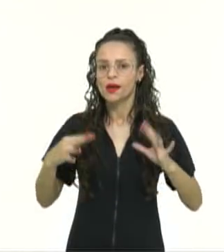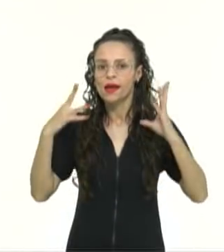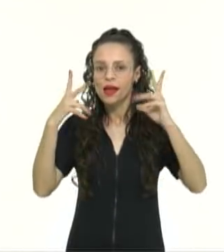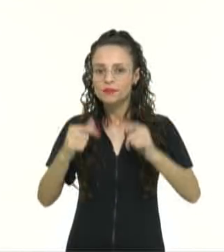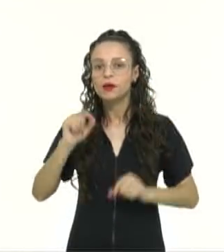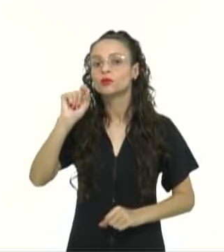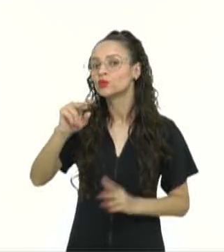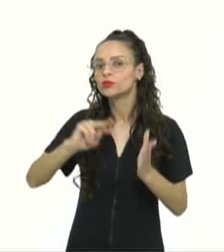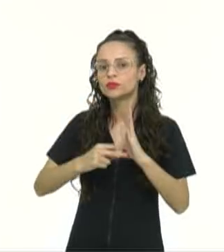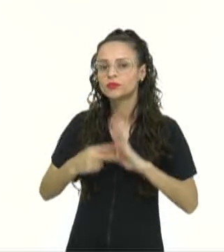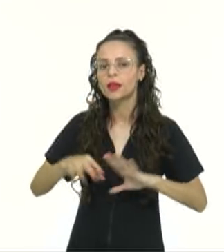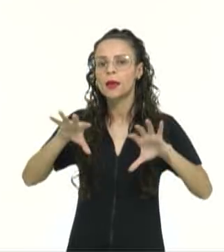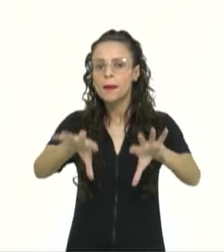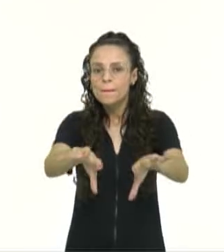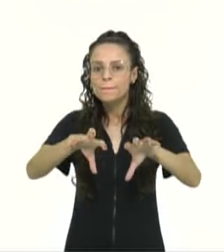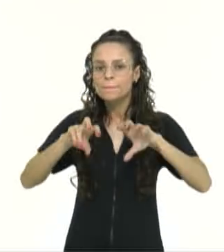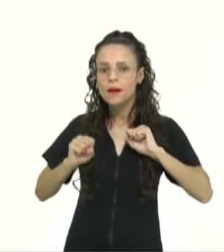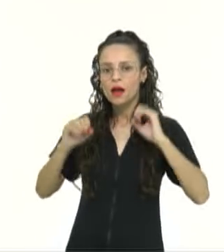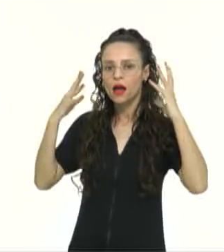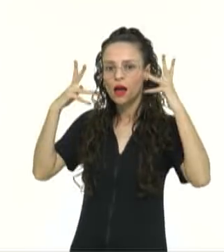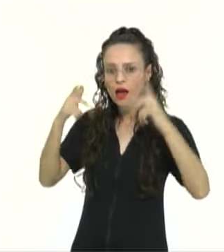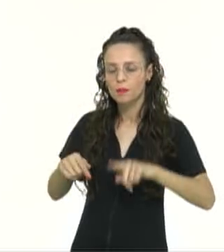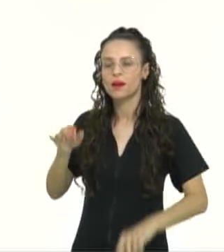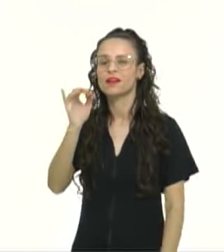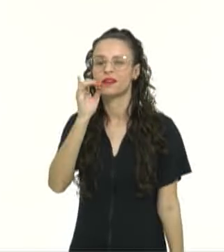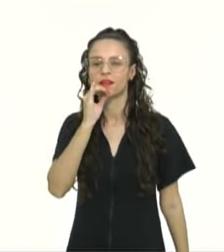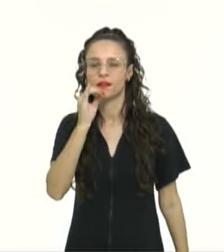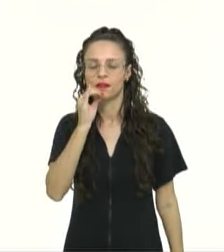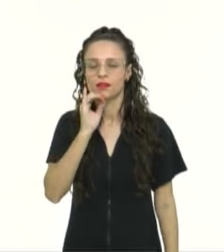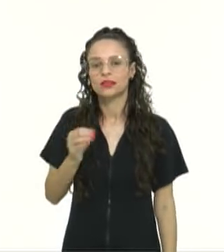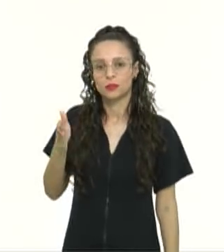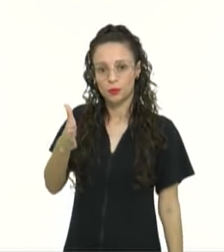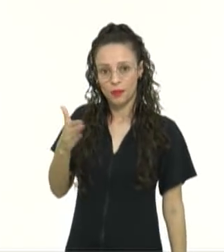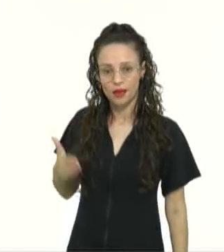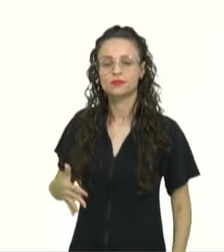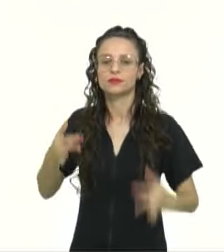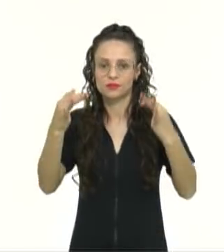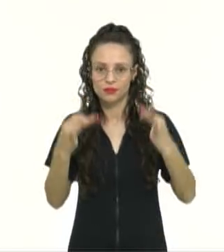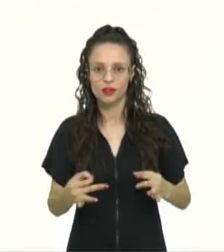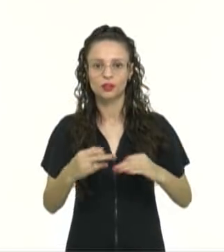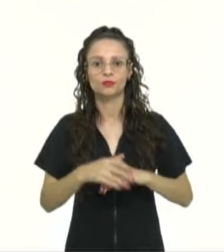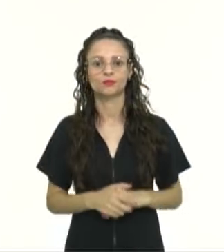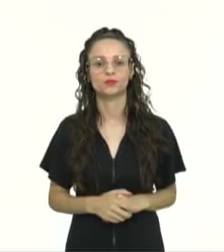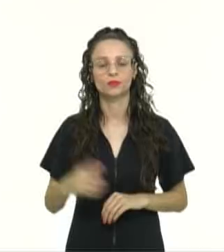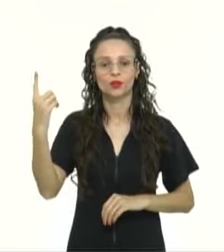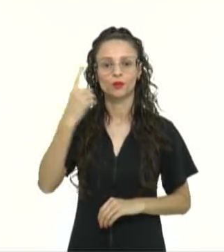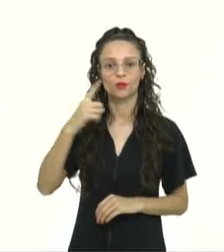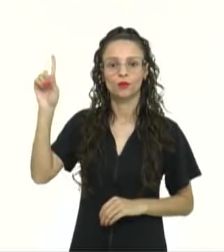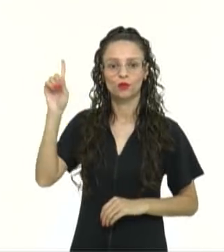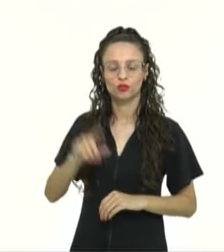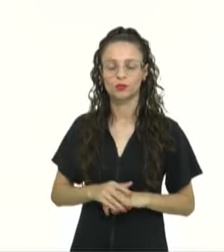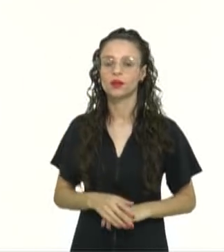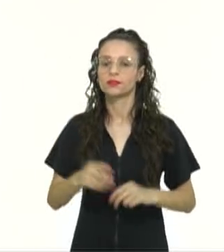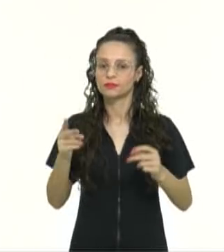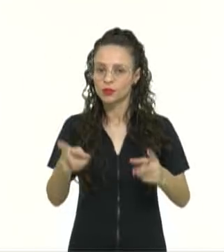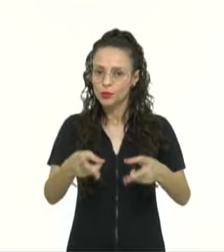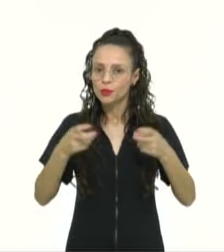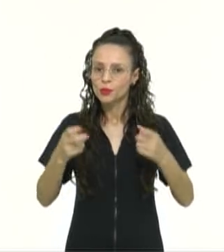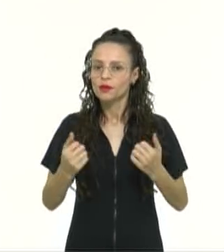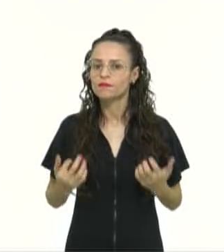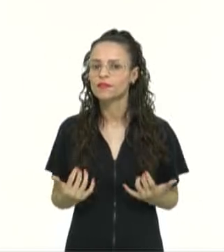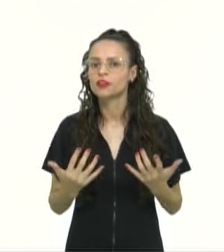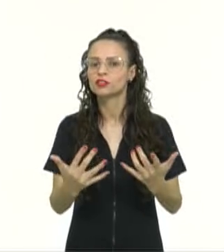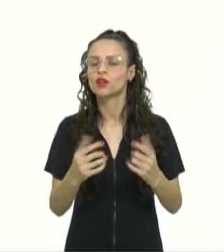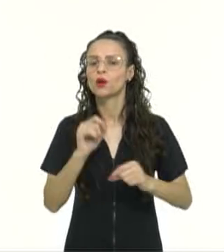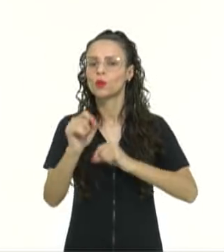captura de animais como a caça e a pesca? Correto também. E a última, né, o extrativismo vegetal são